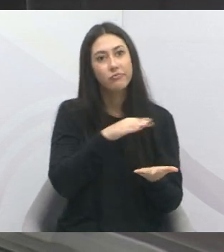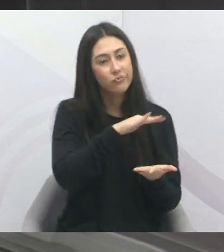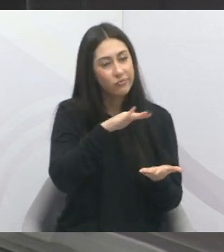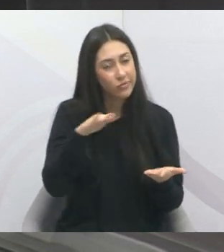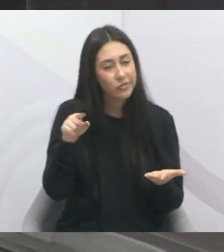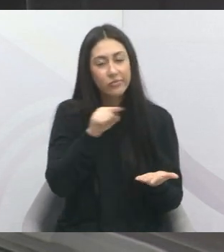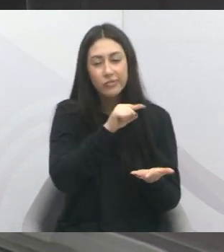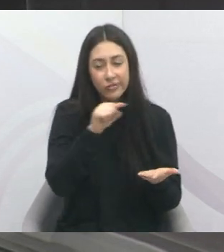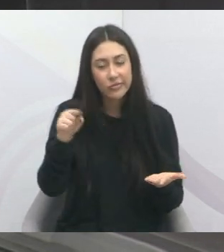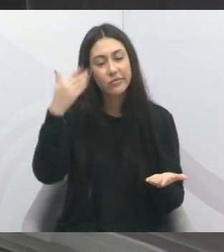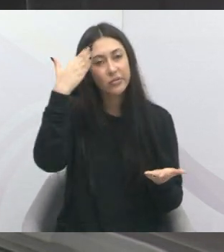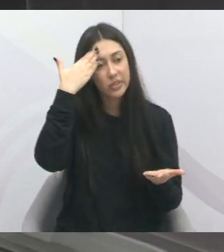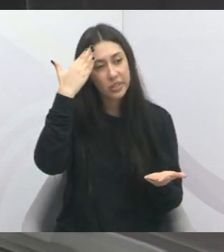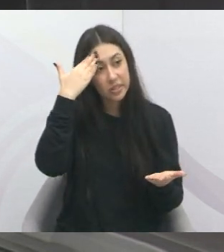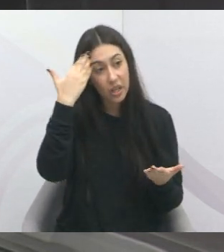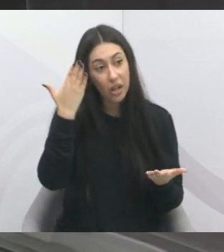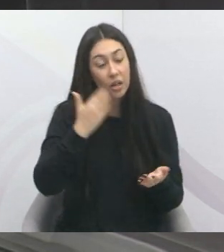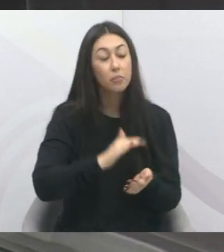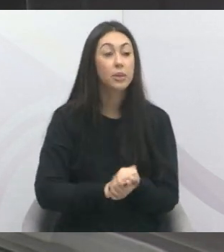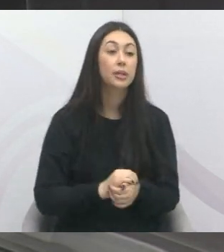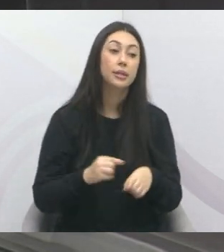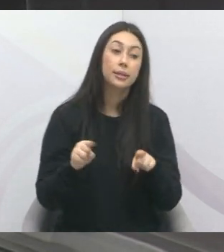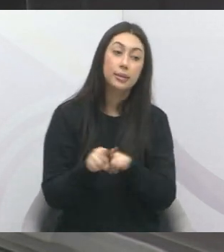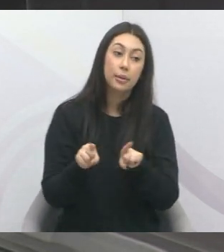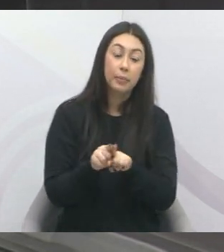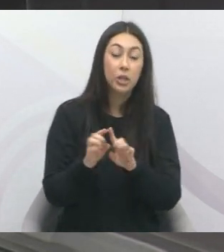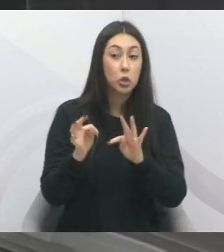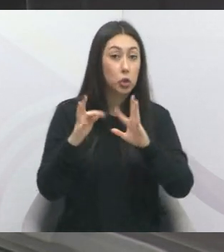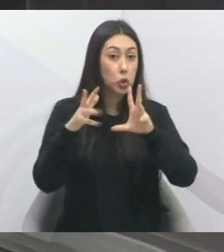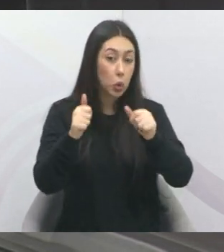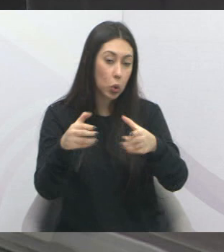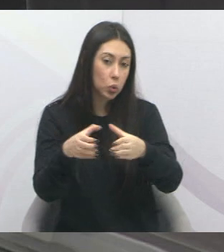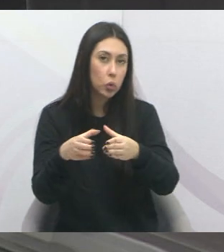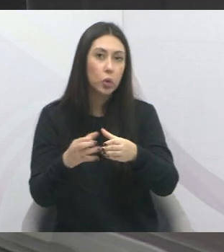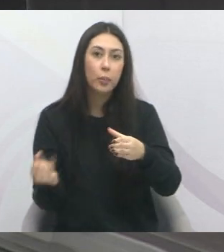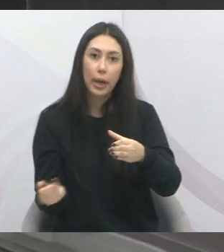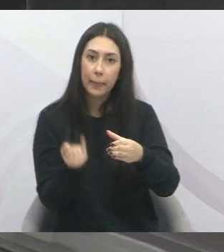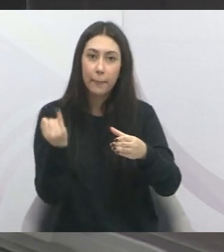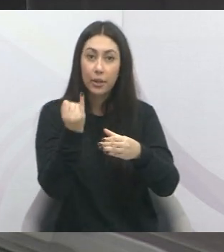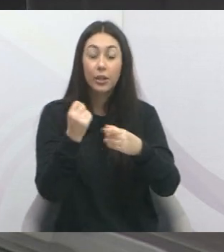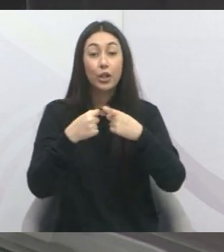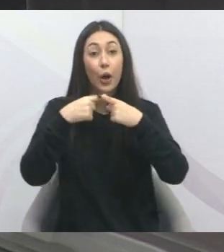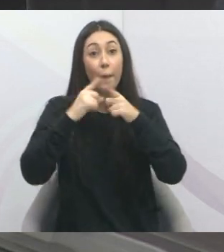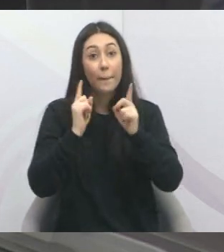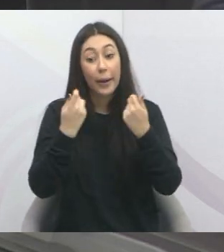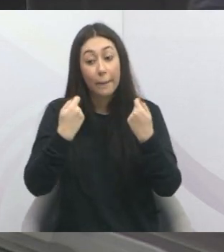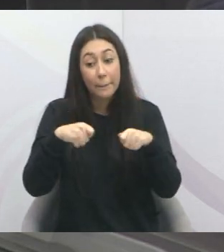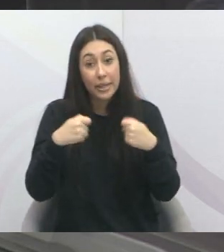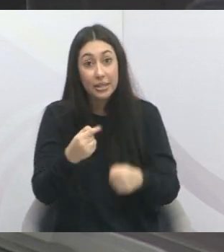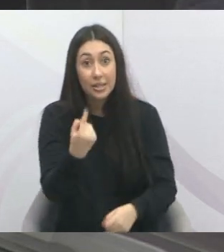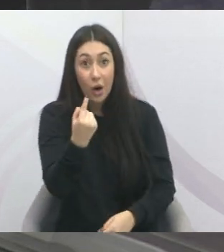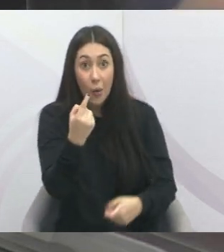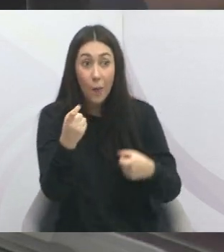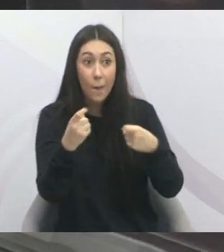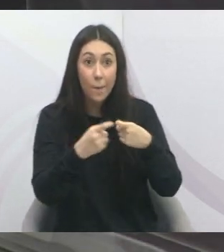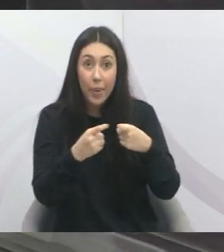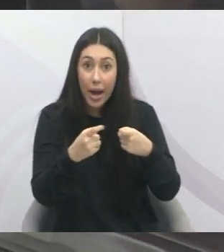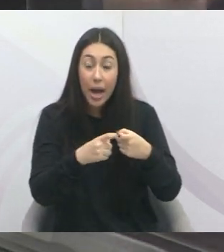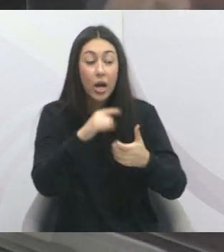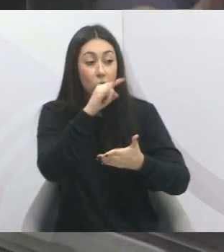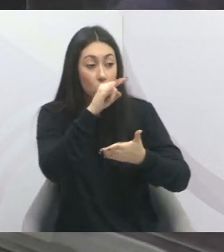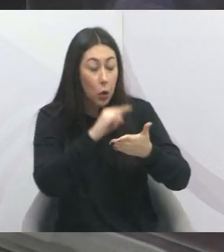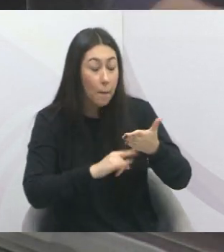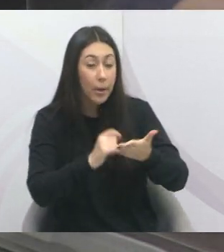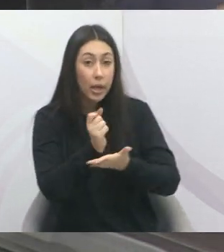disso. E tem todos na equipe importante, mas se não existir um médico, é o cara que vai trocar receita, é o cara que